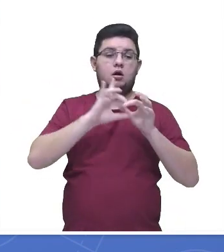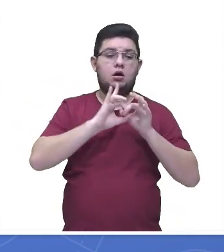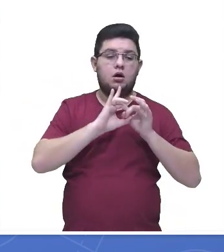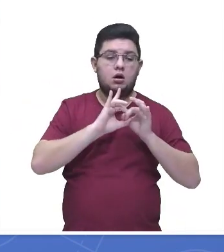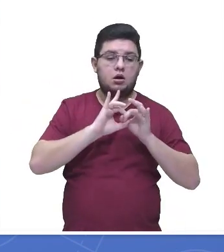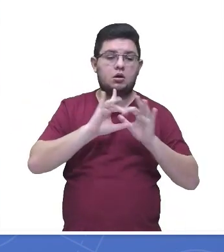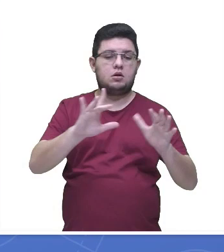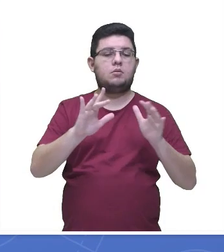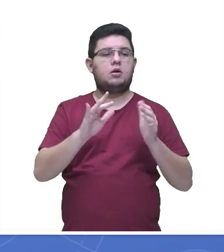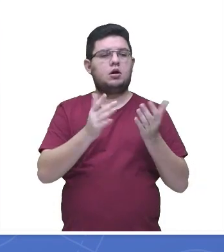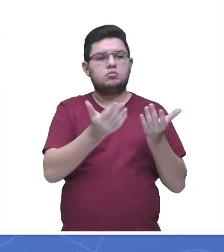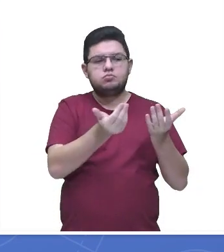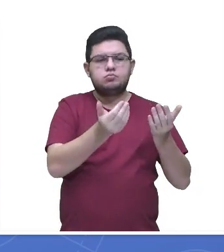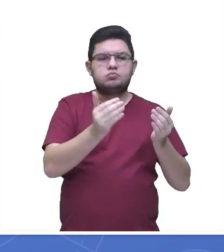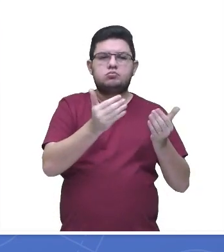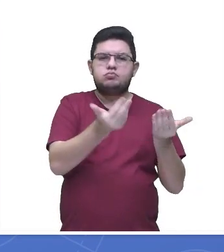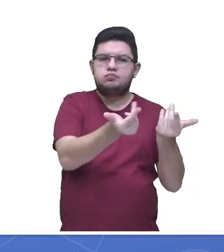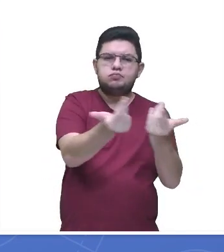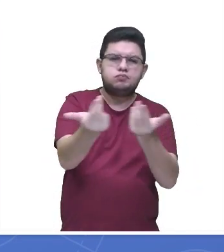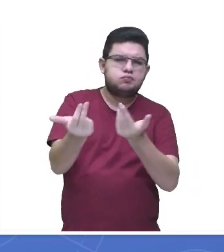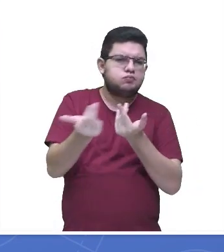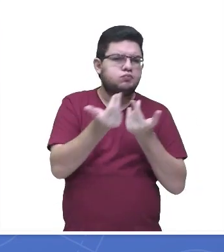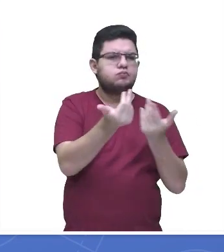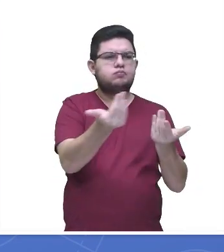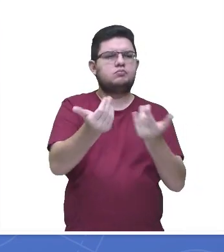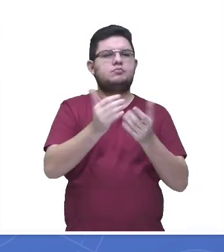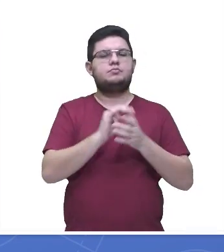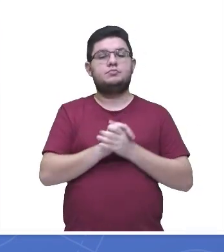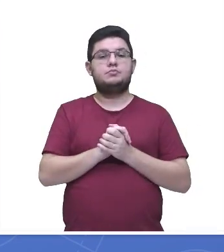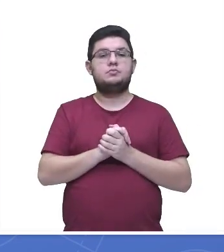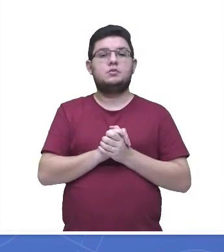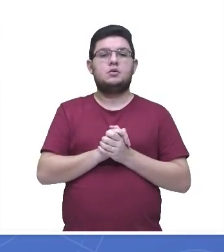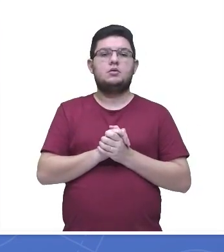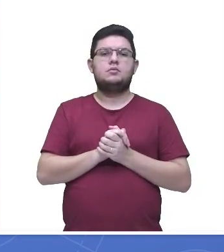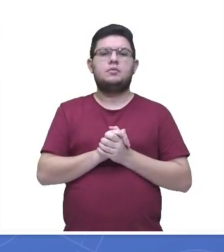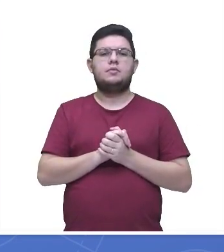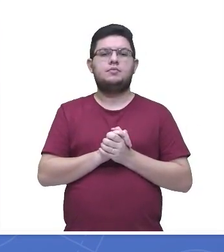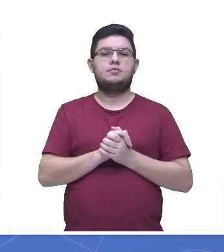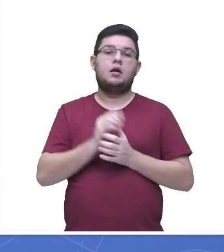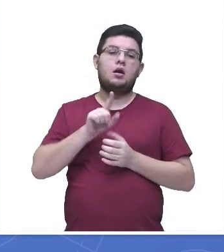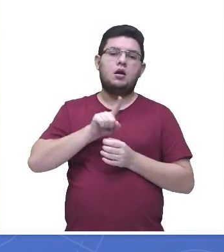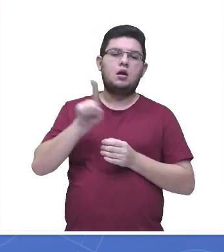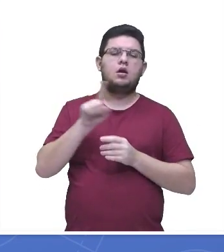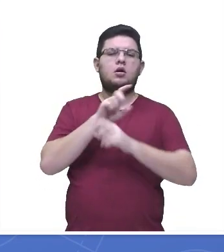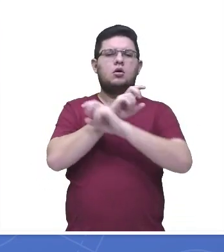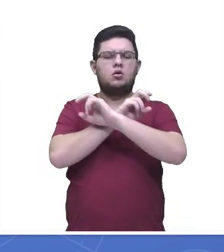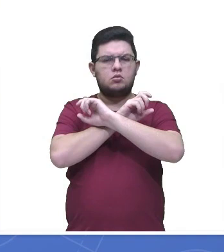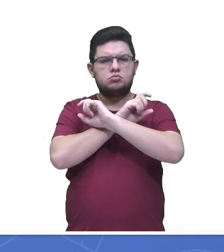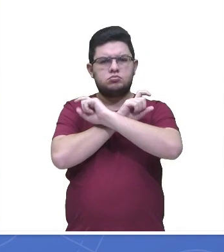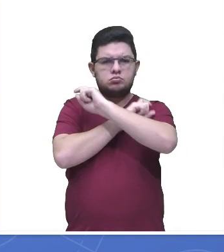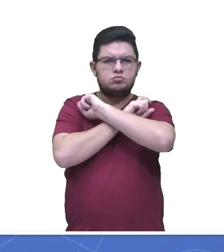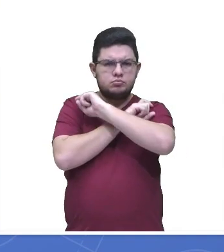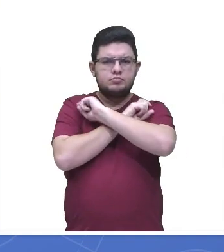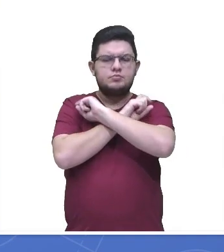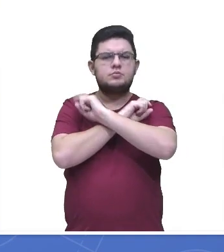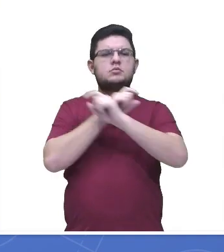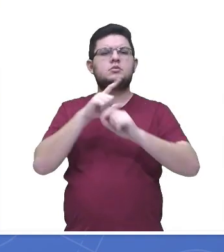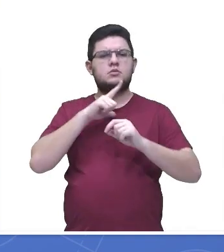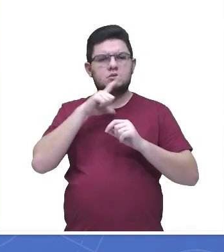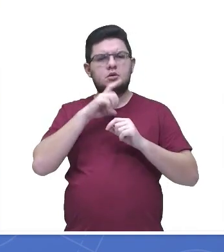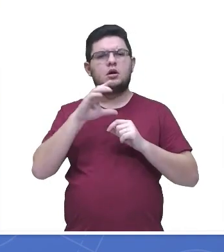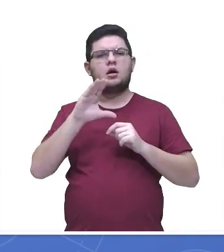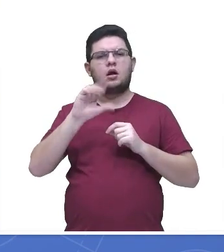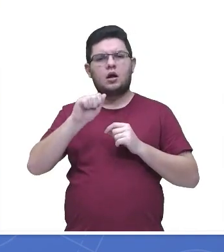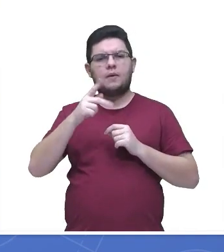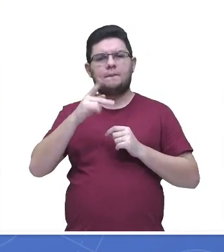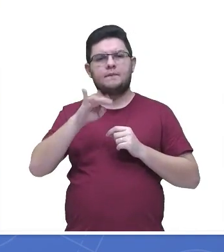na Grécia. No Egito, nós tínhamos capitéis? Tínhamos, que era o quê? Tinha a questão da natureza.